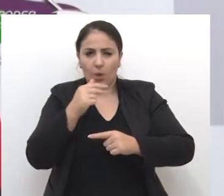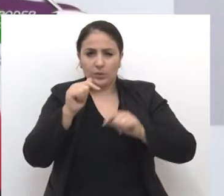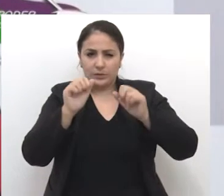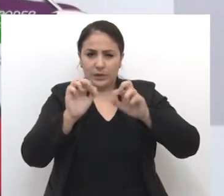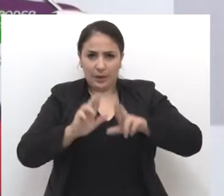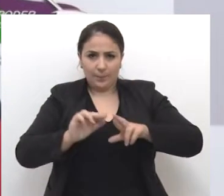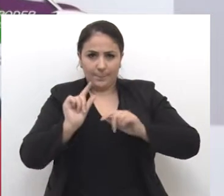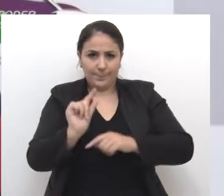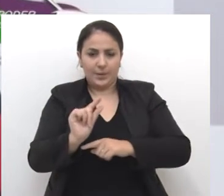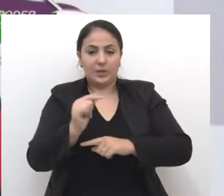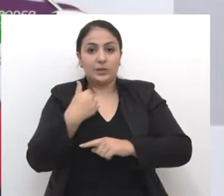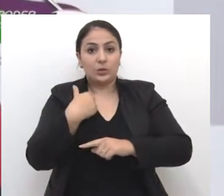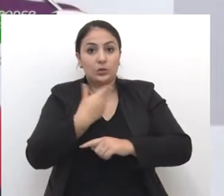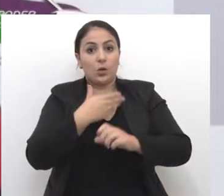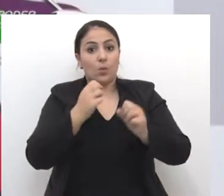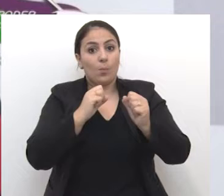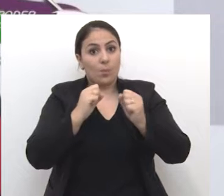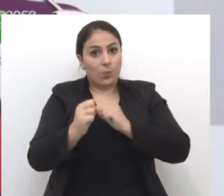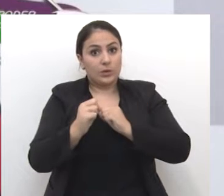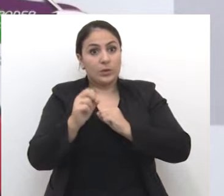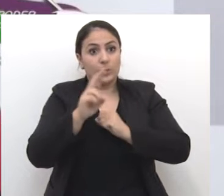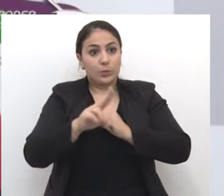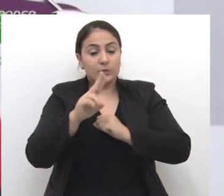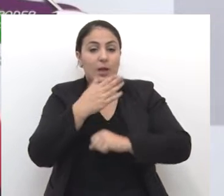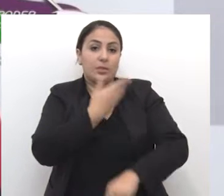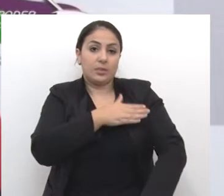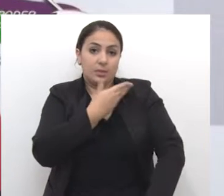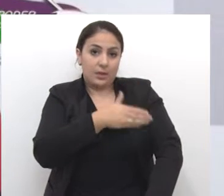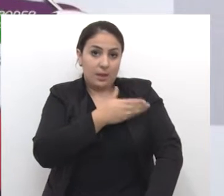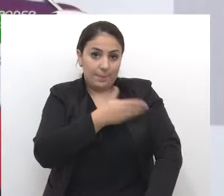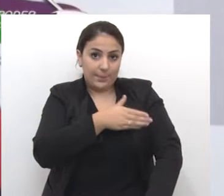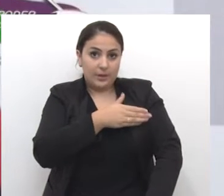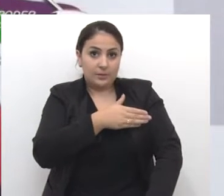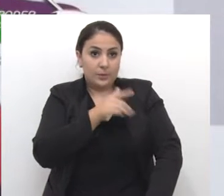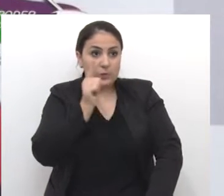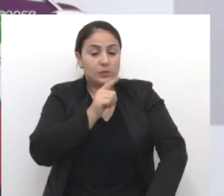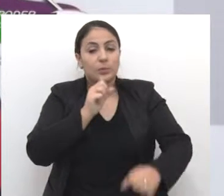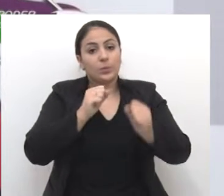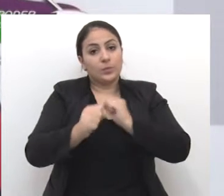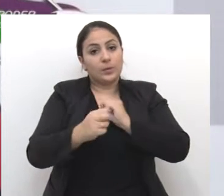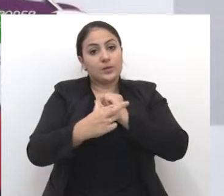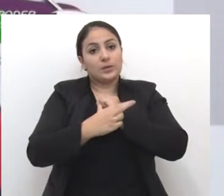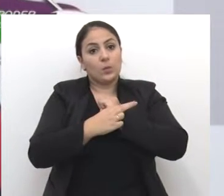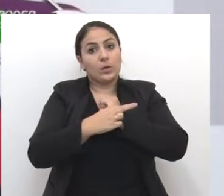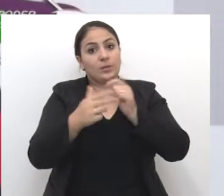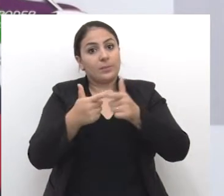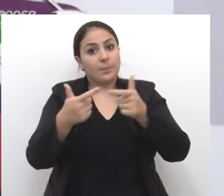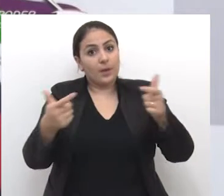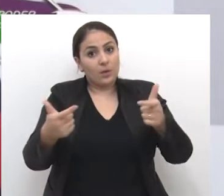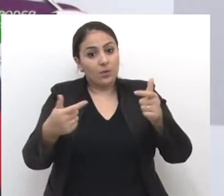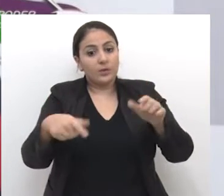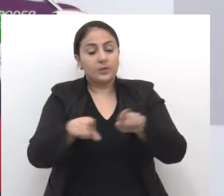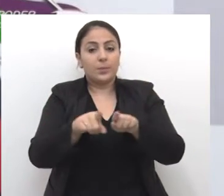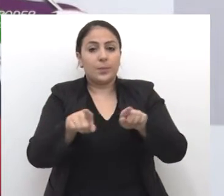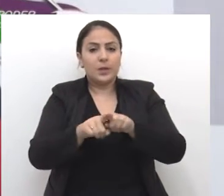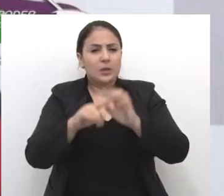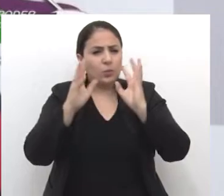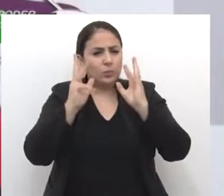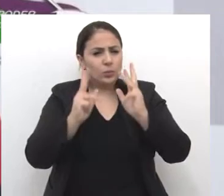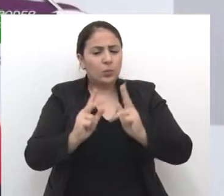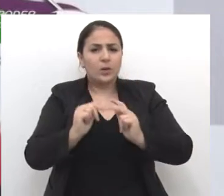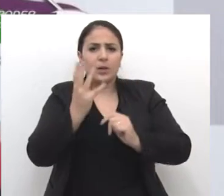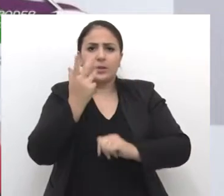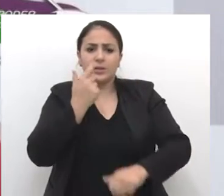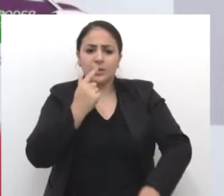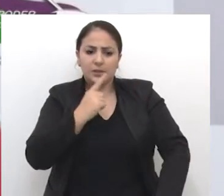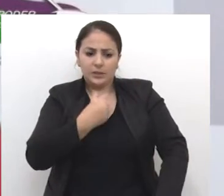pequenos estabelecimentos nós possamos efetuar treinamentos para possibilitar uma segurança maior e para que todas as